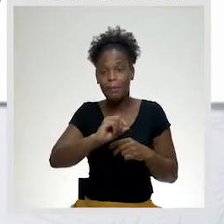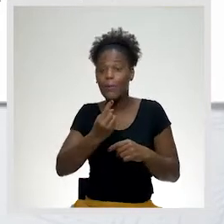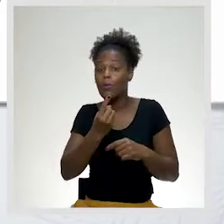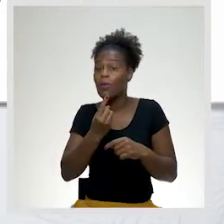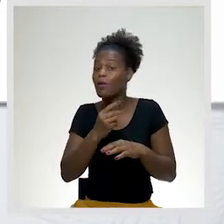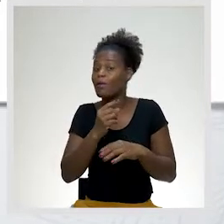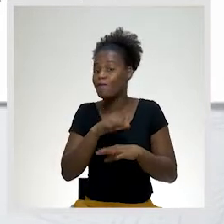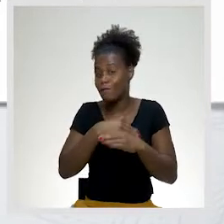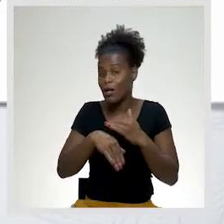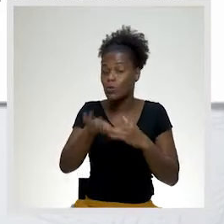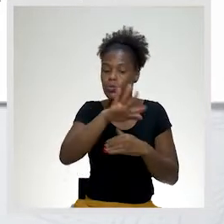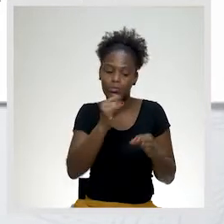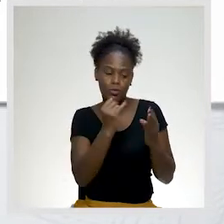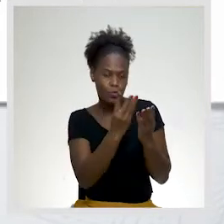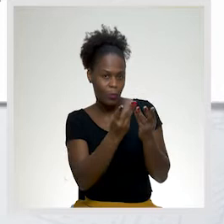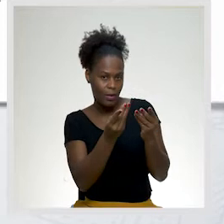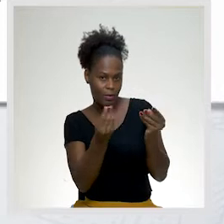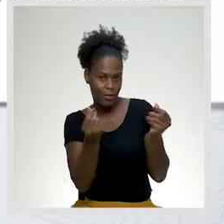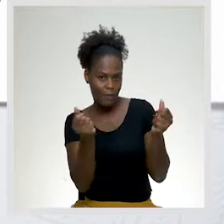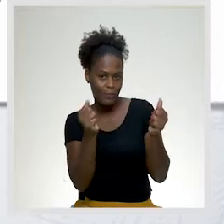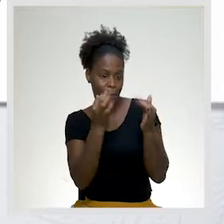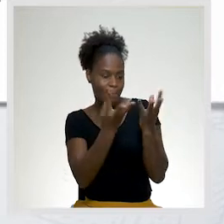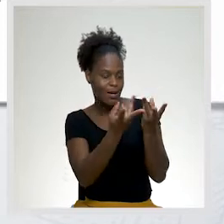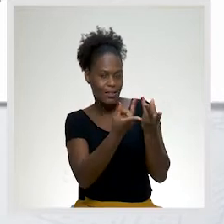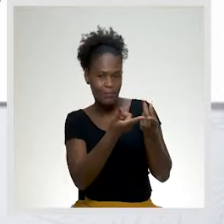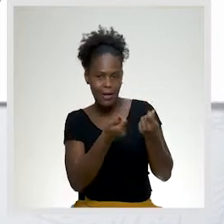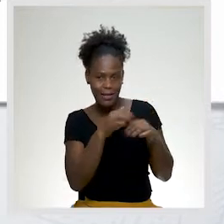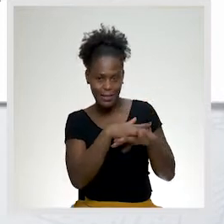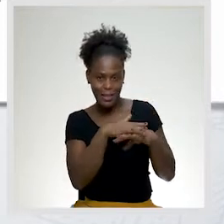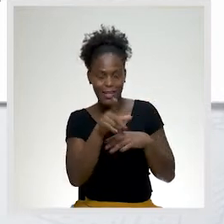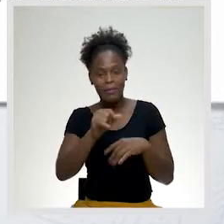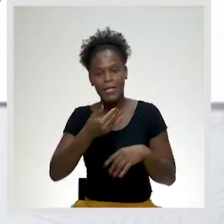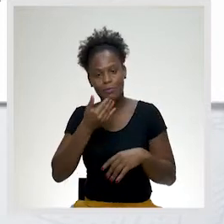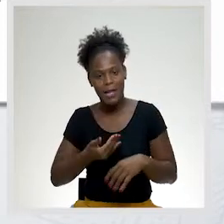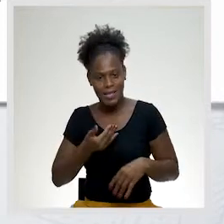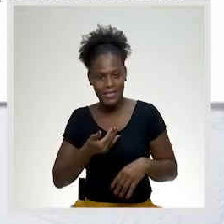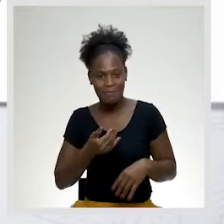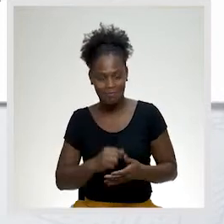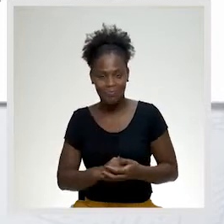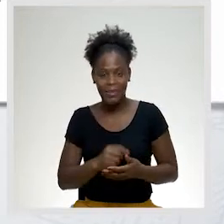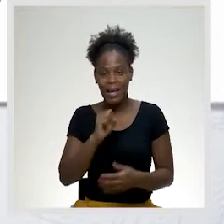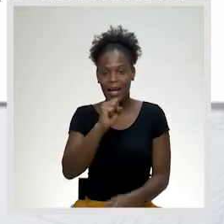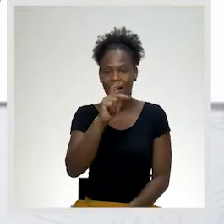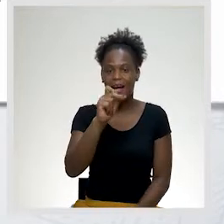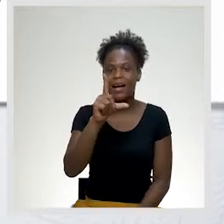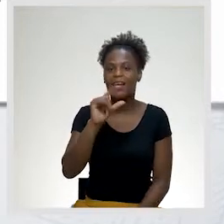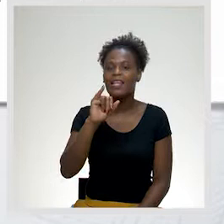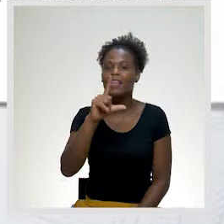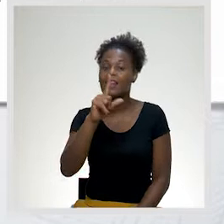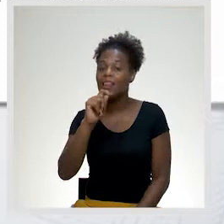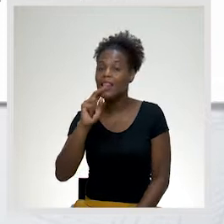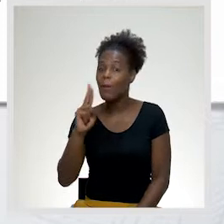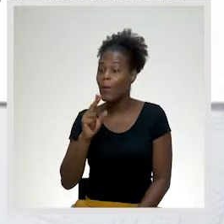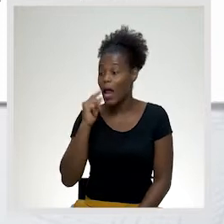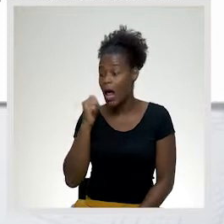que faz de instrumentos da matemática e da experiência. Galileu foi aquele que lutou contra